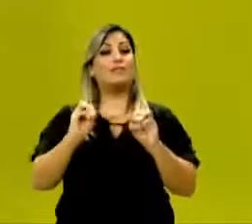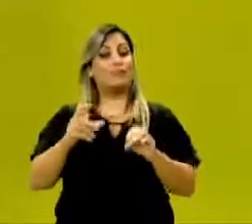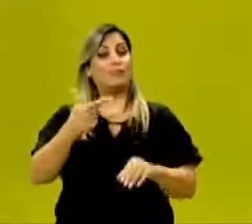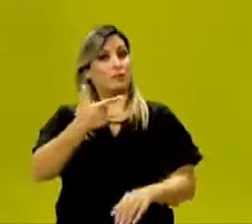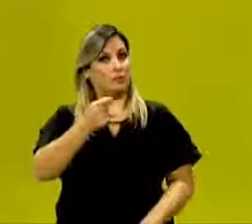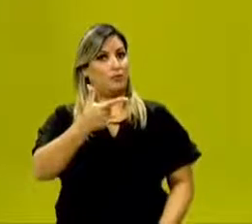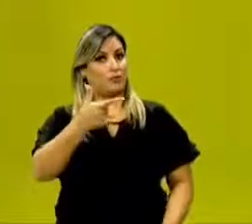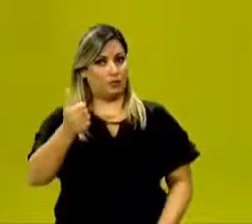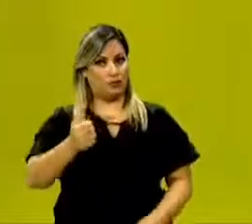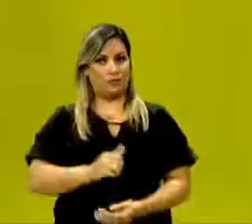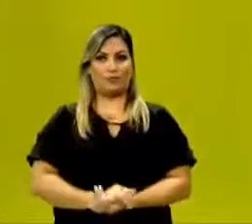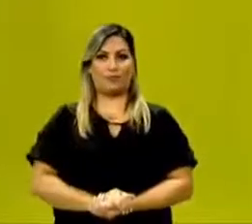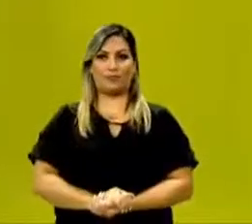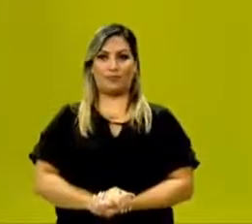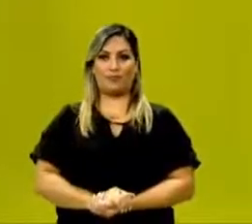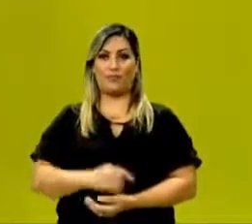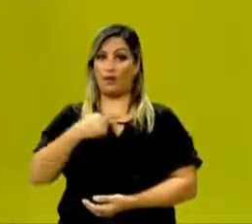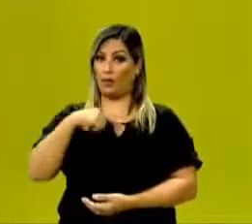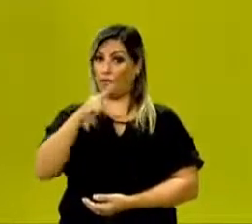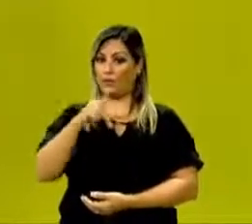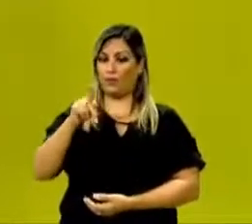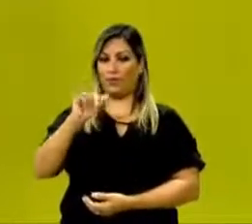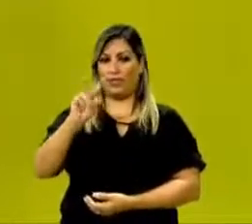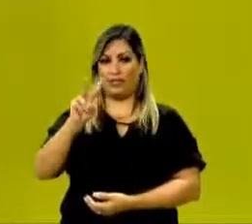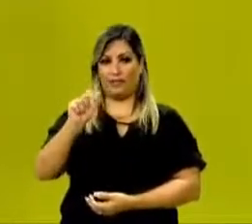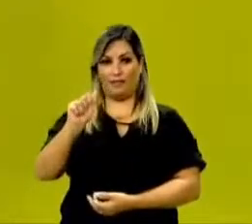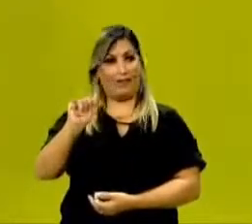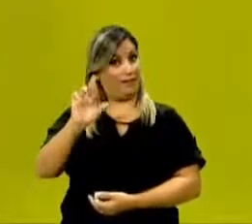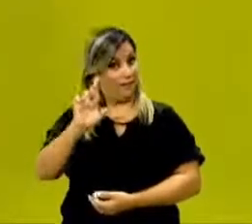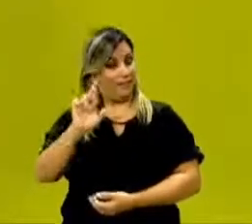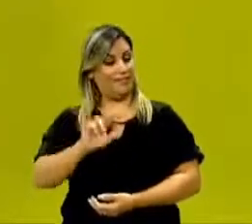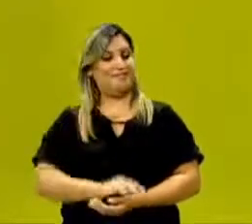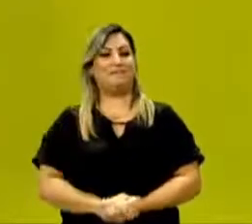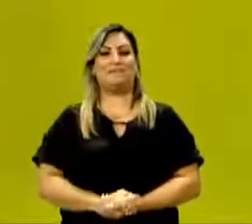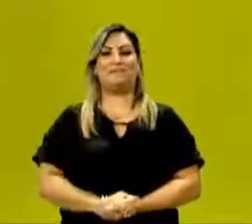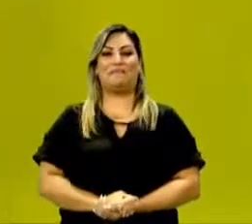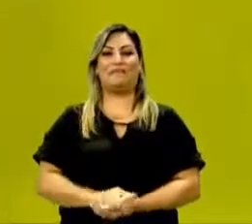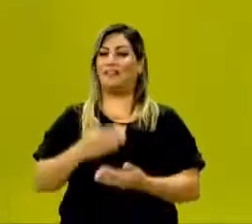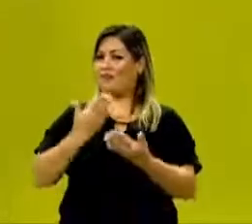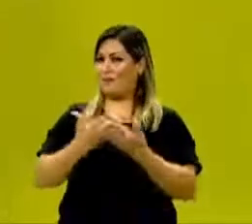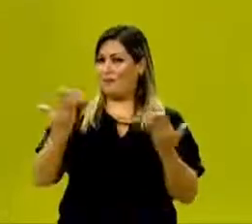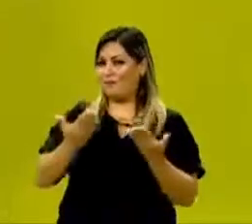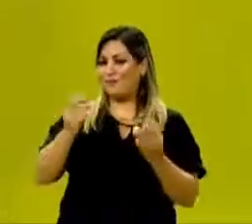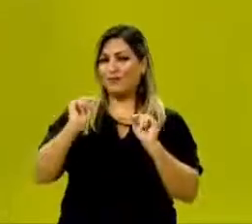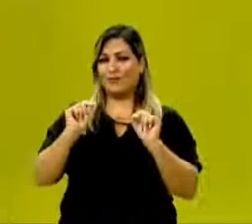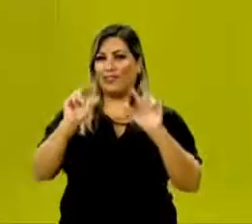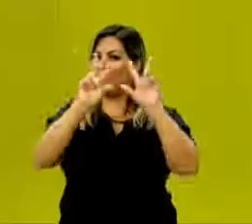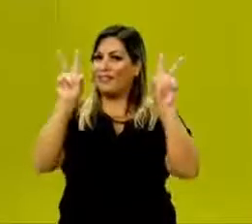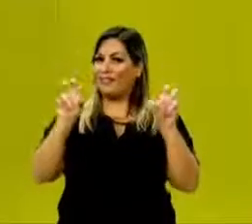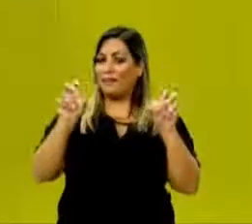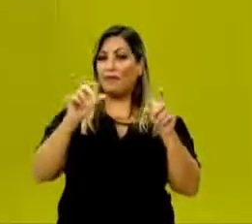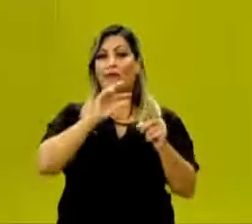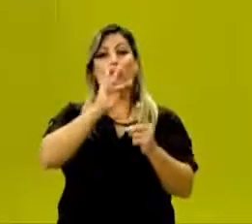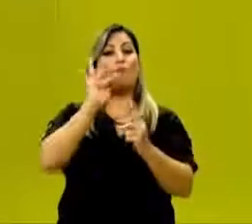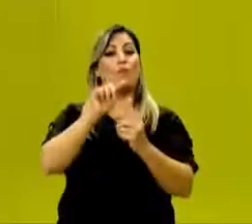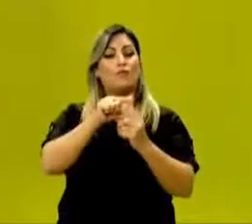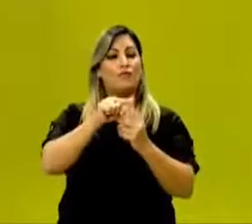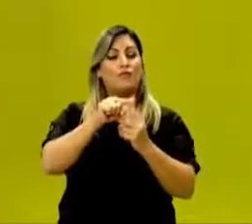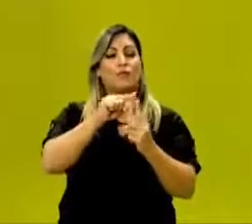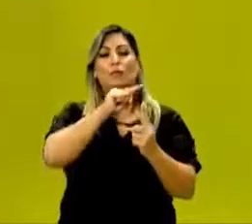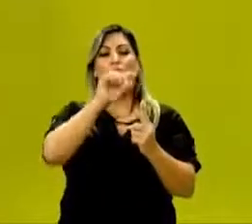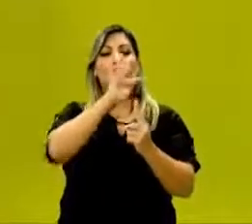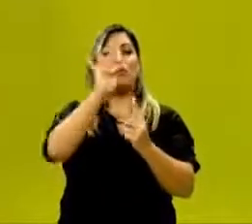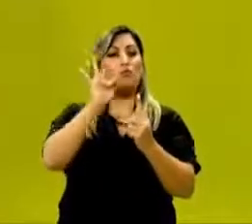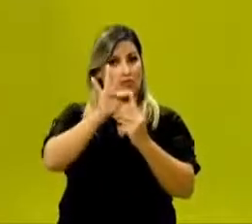Ação 2021. Sou o professor Ivair Alves e a aula de hoje é sobre a finalidade dos textos,